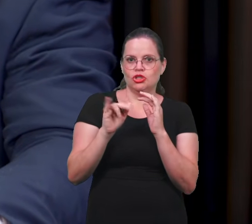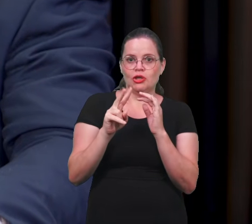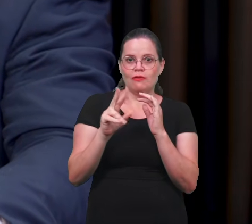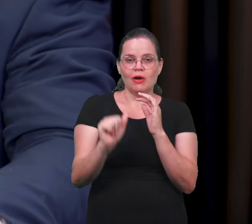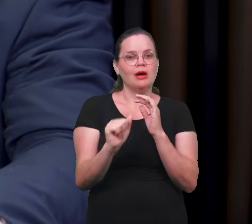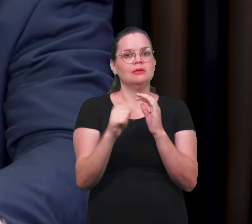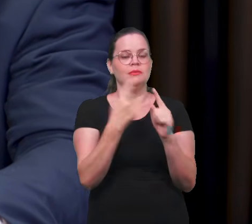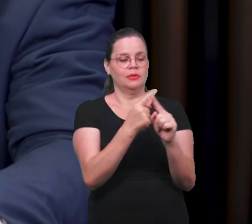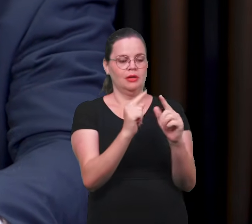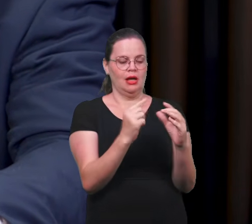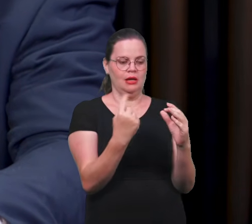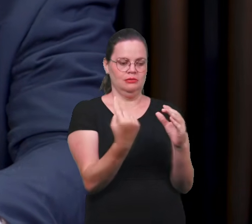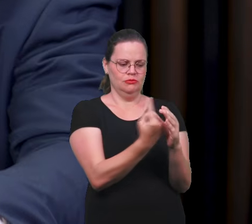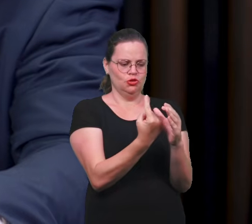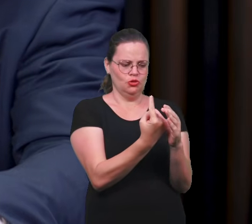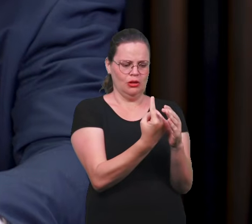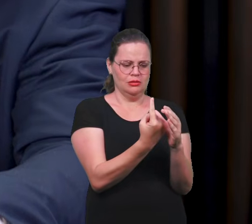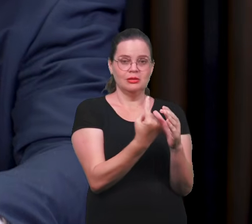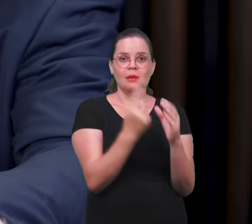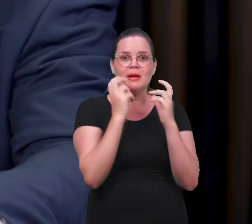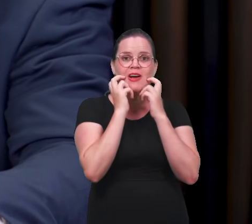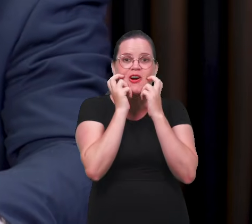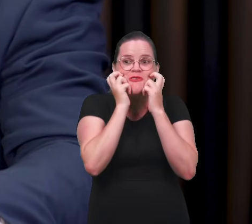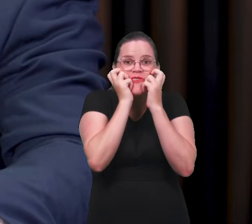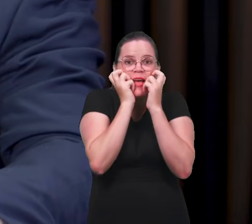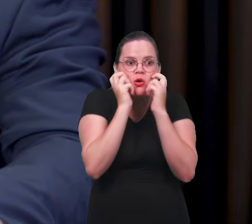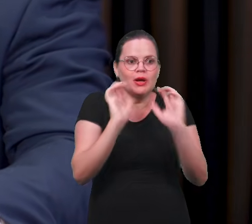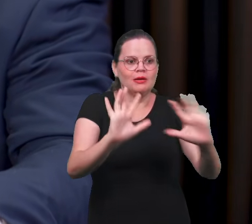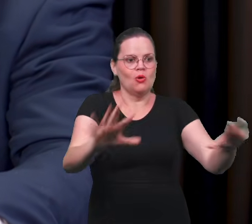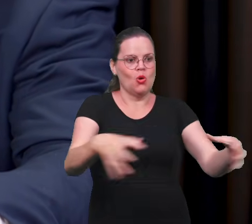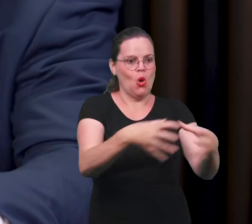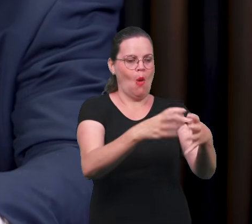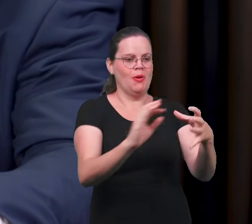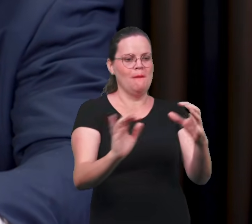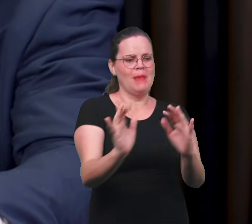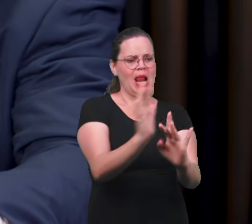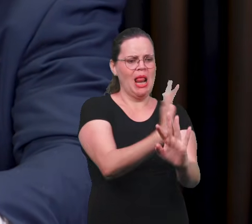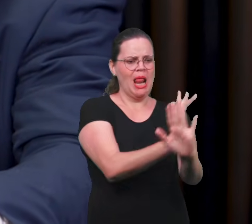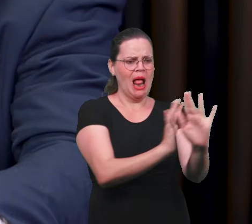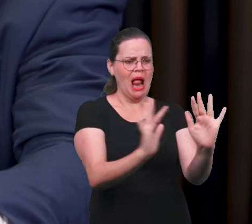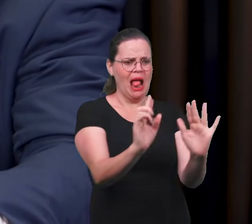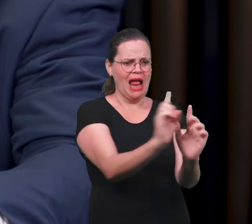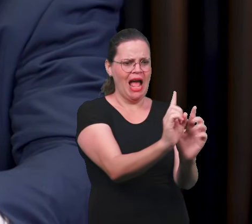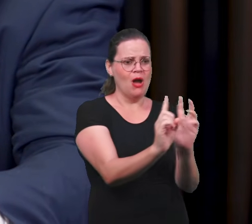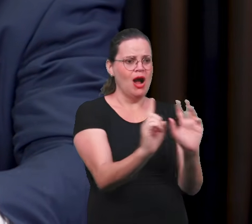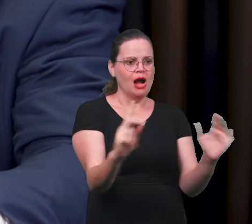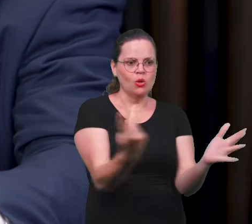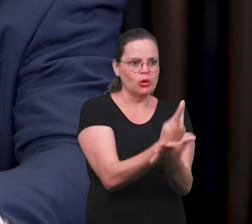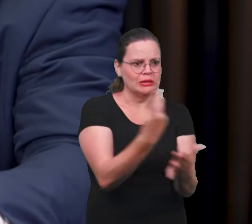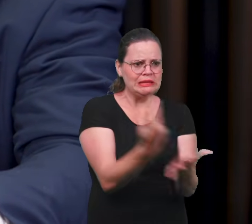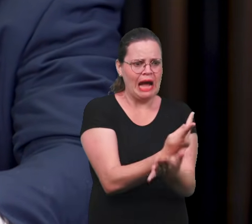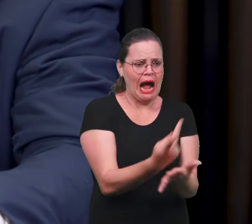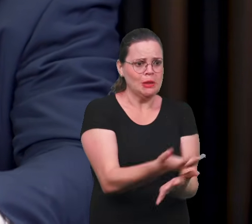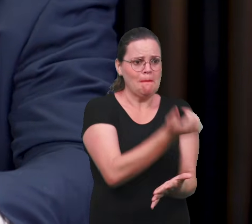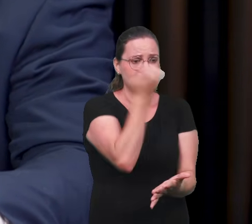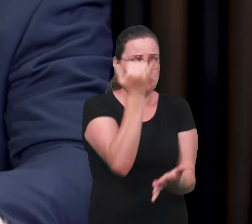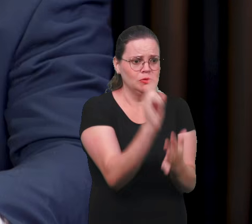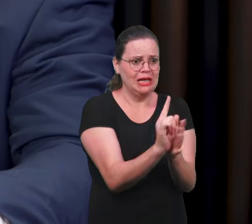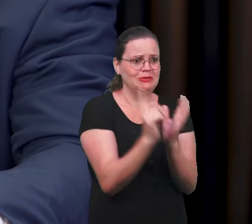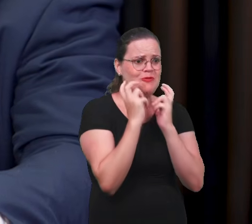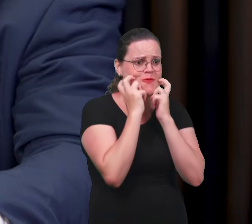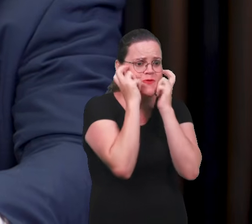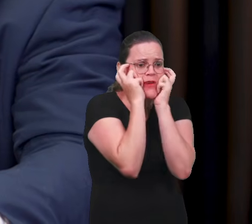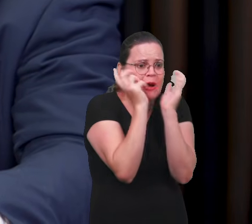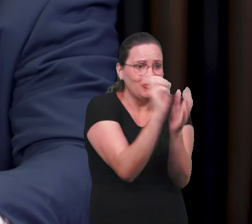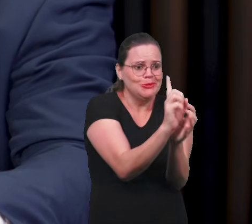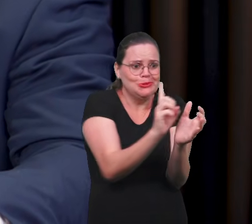uma condição que ela classifica como vergonha destrutiva, né? Até porque nós temos necessidade de